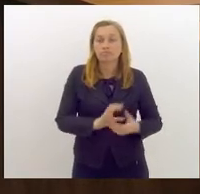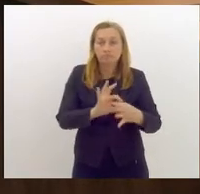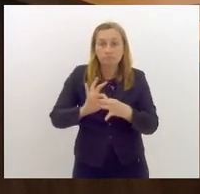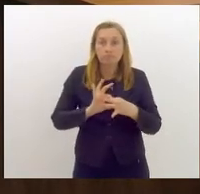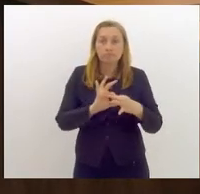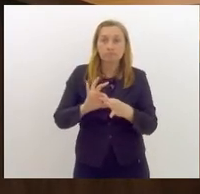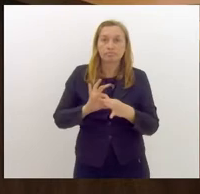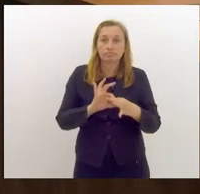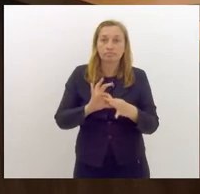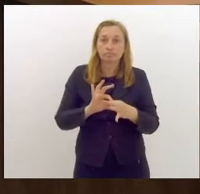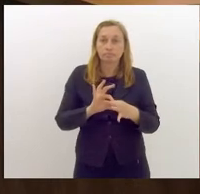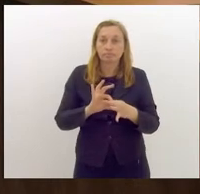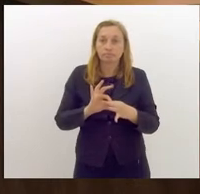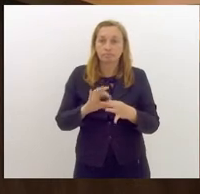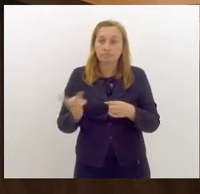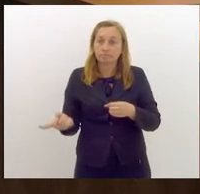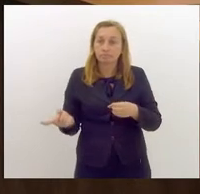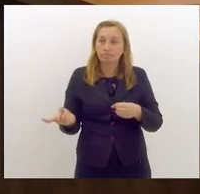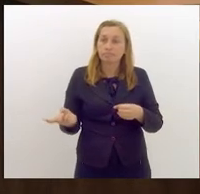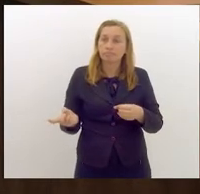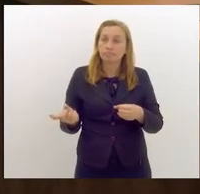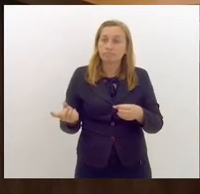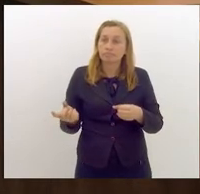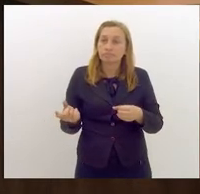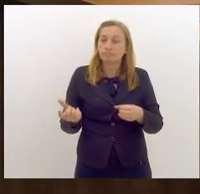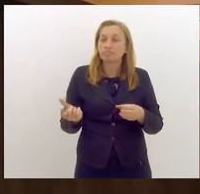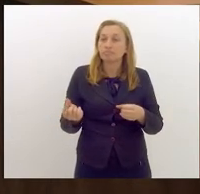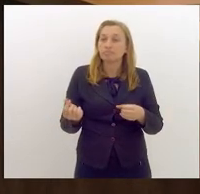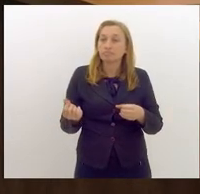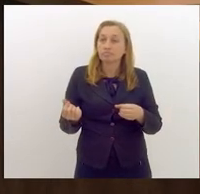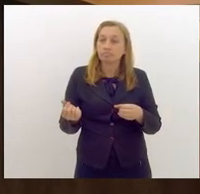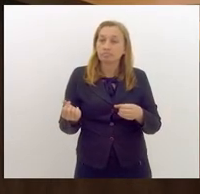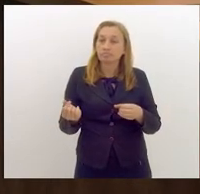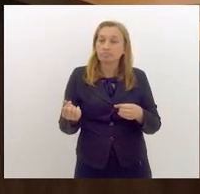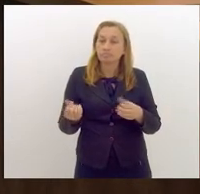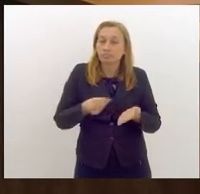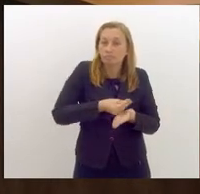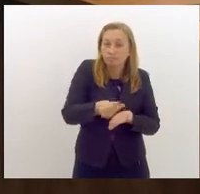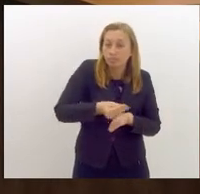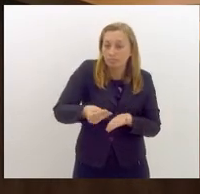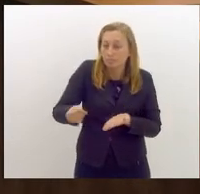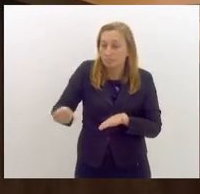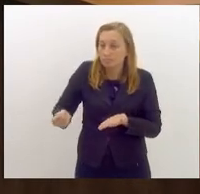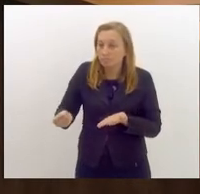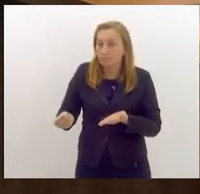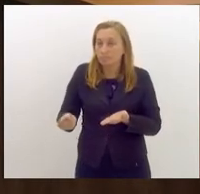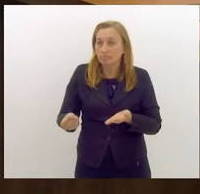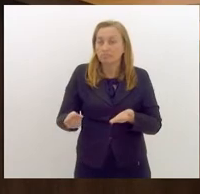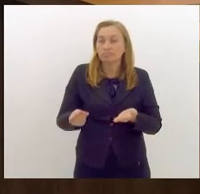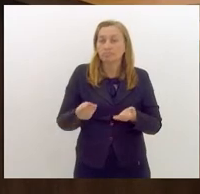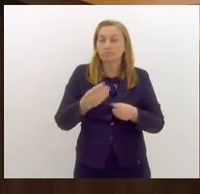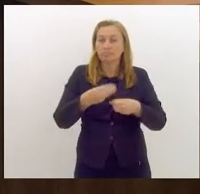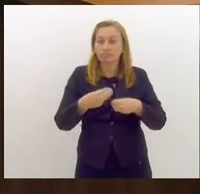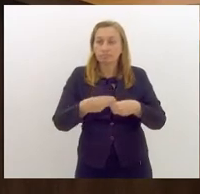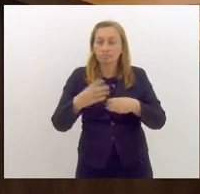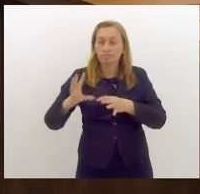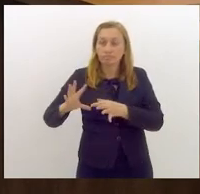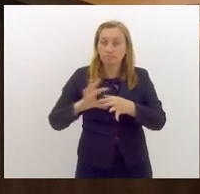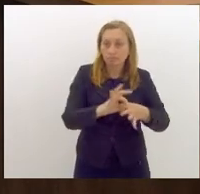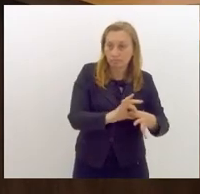faz um repasse para os municípios complementando essa distribuição do ICMS dos Estados